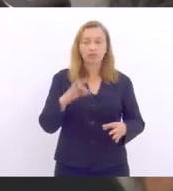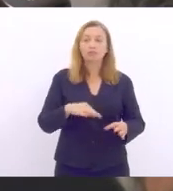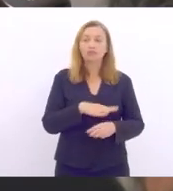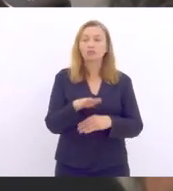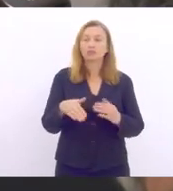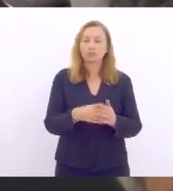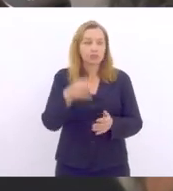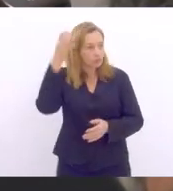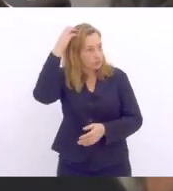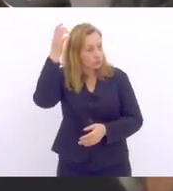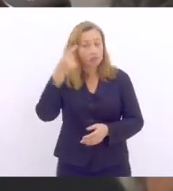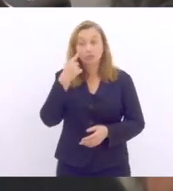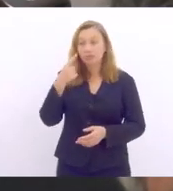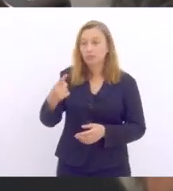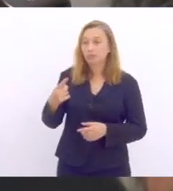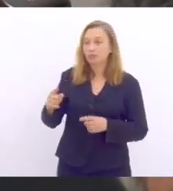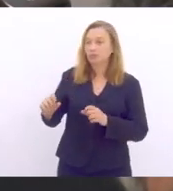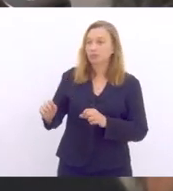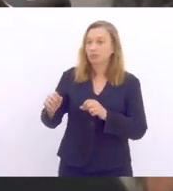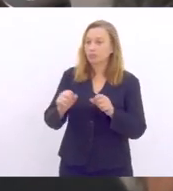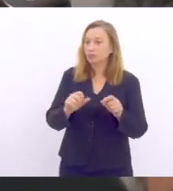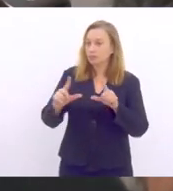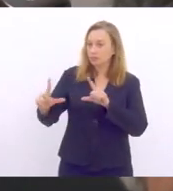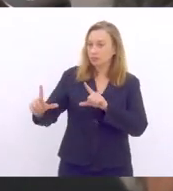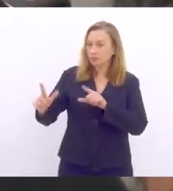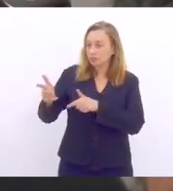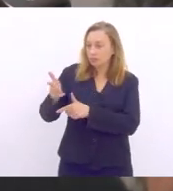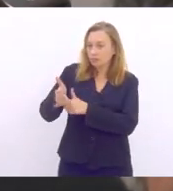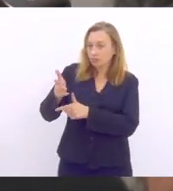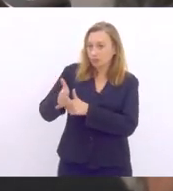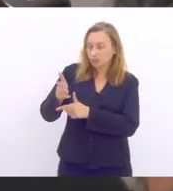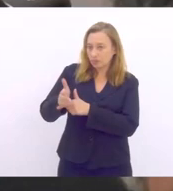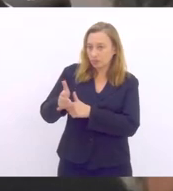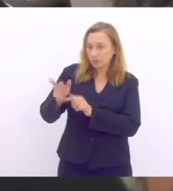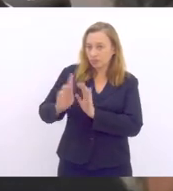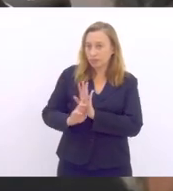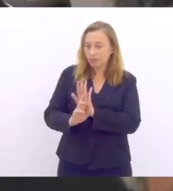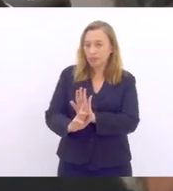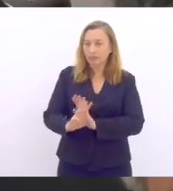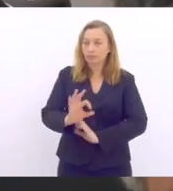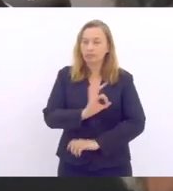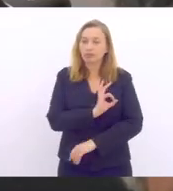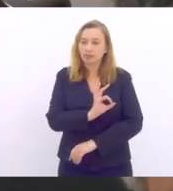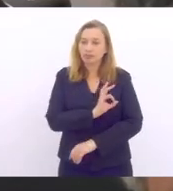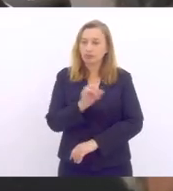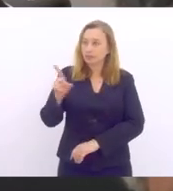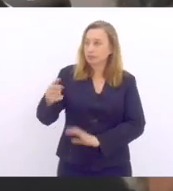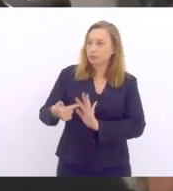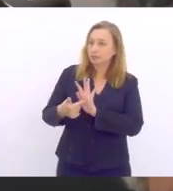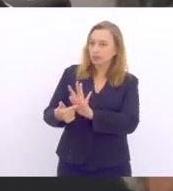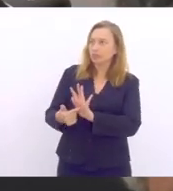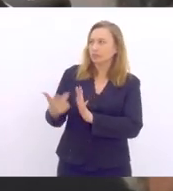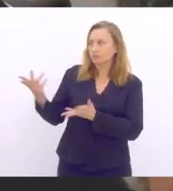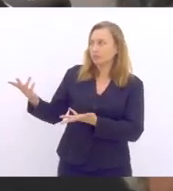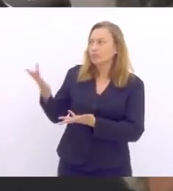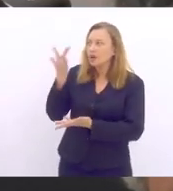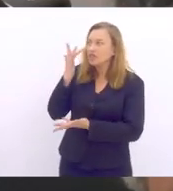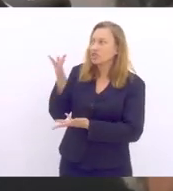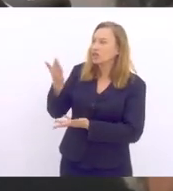imagens que o representante da Polícia Militar colocou. É óbvio que acho que nenhum dos presentes aqui acha que aquele